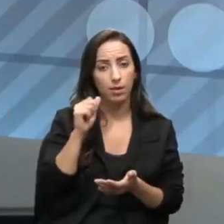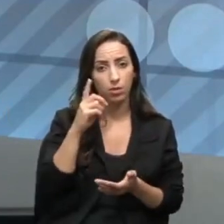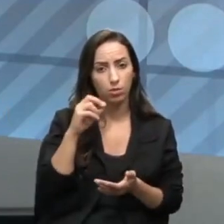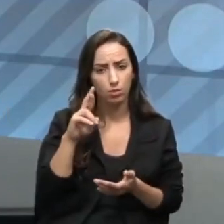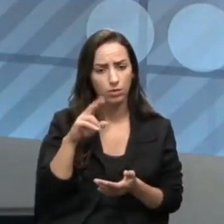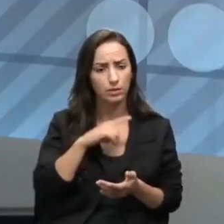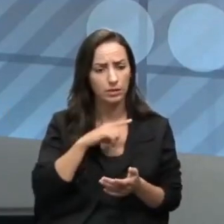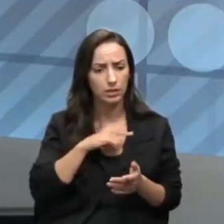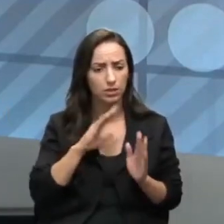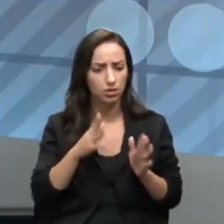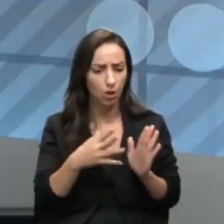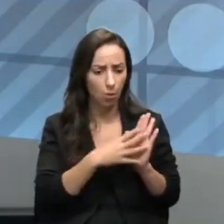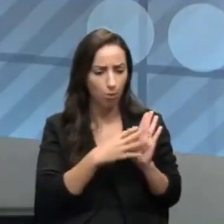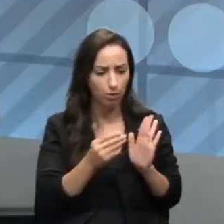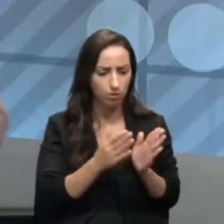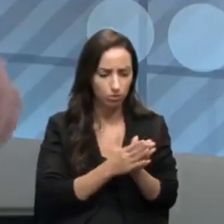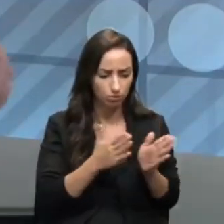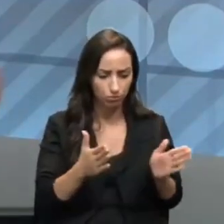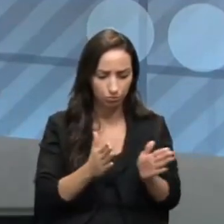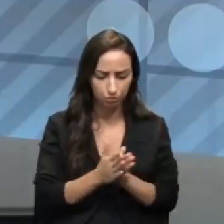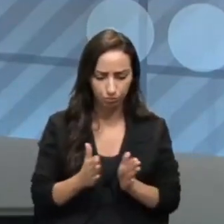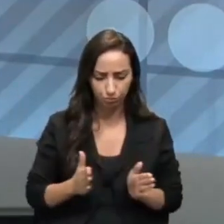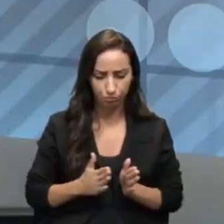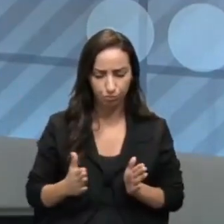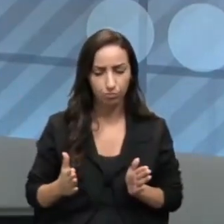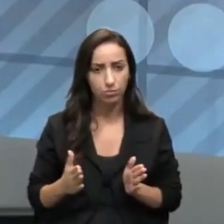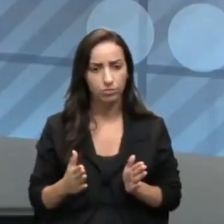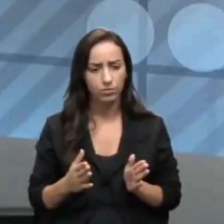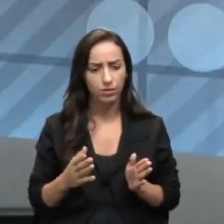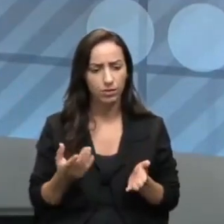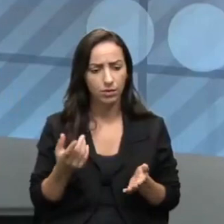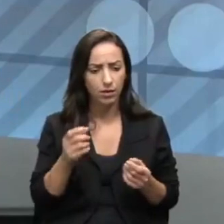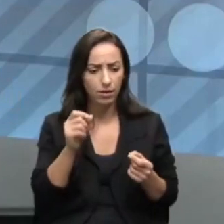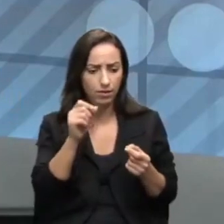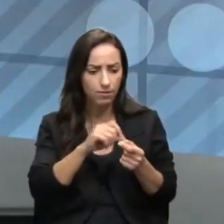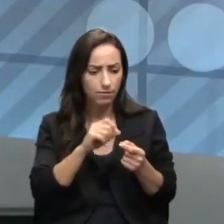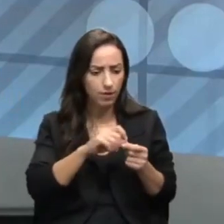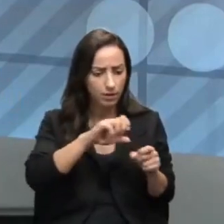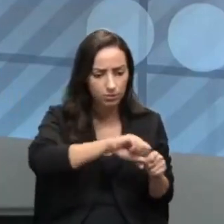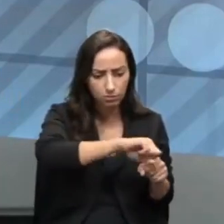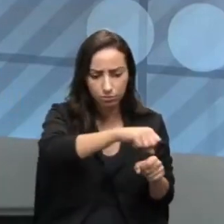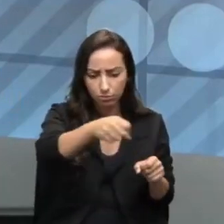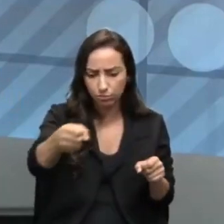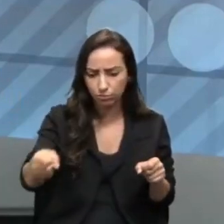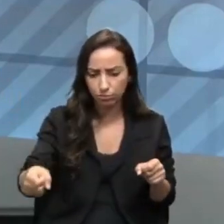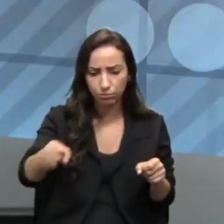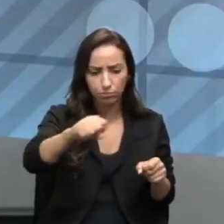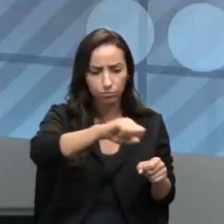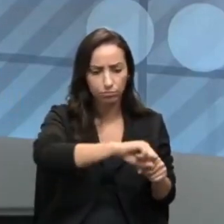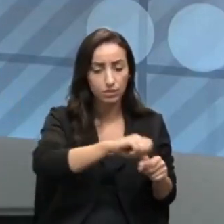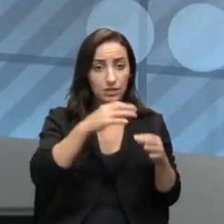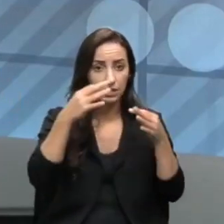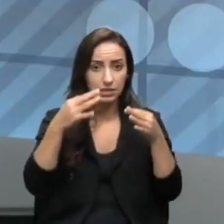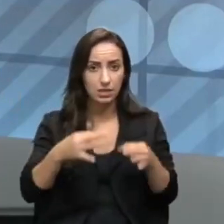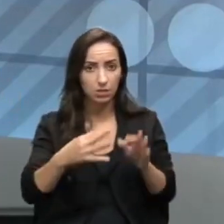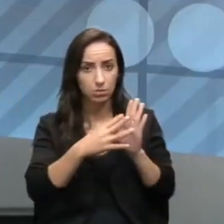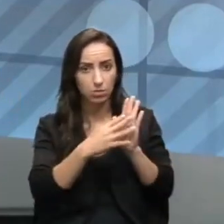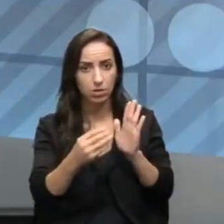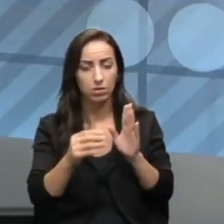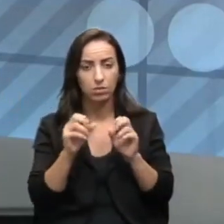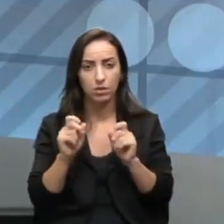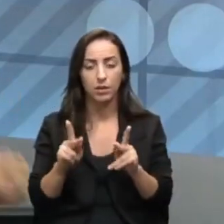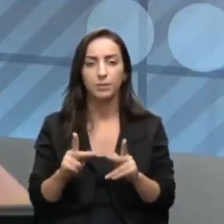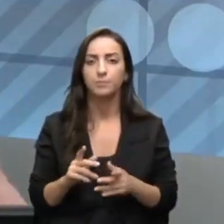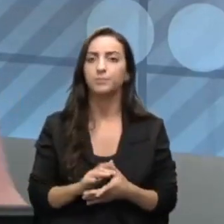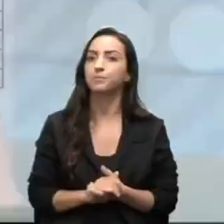esses modelos de tamanhos de dobra, ele insere e faz a dobra em cima desse diâmetro de dobra. Tá,